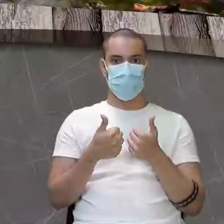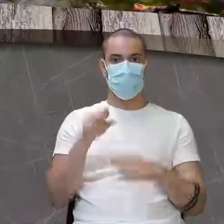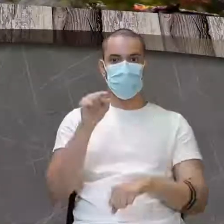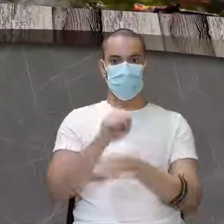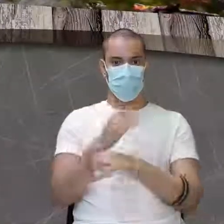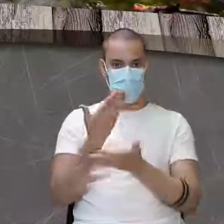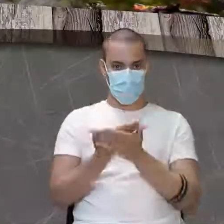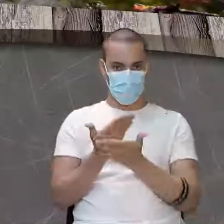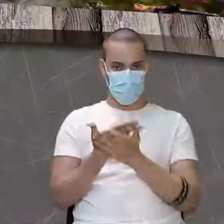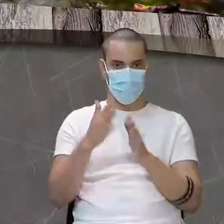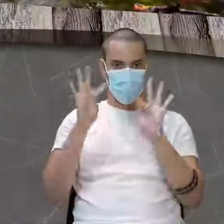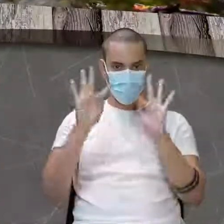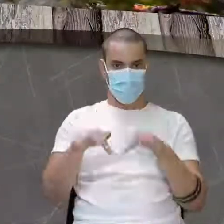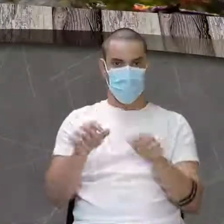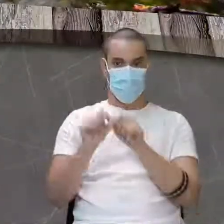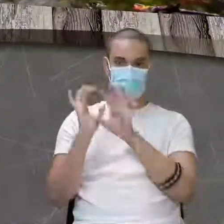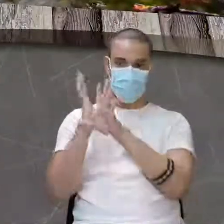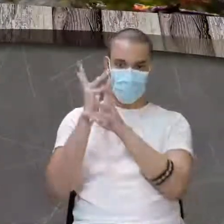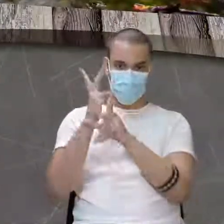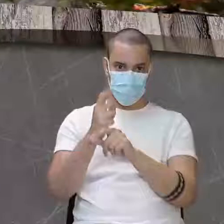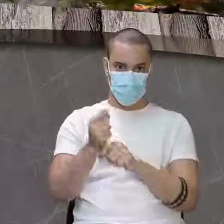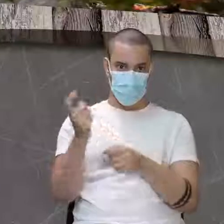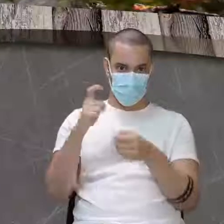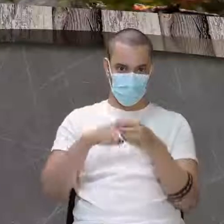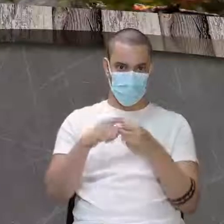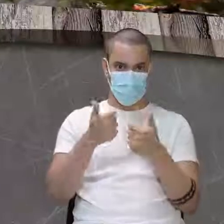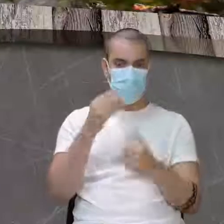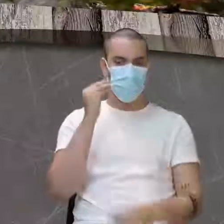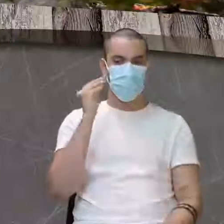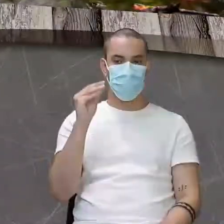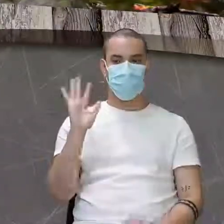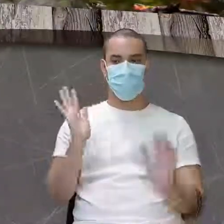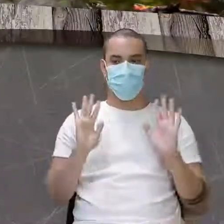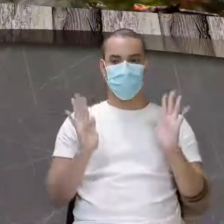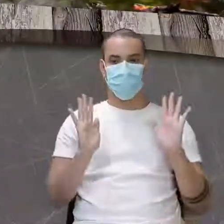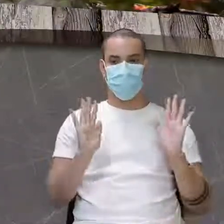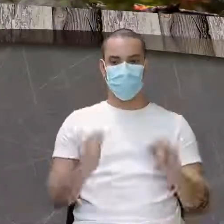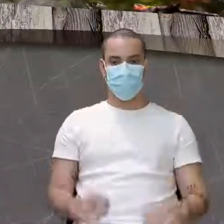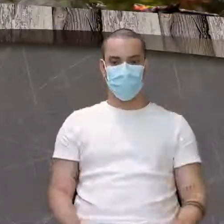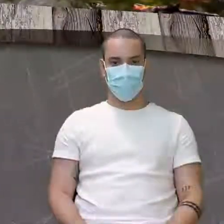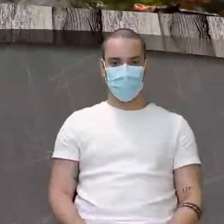galera? Então, a gente para por aqui, a gente vai ficar com a nossa revisão mais tarde, a gente se vê. Beijo. Tchau.